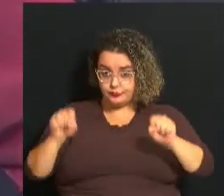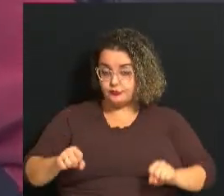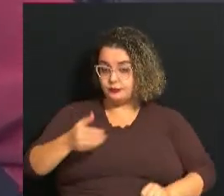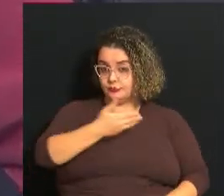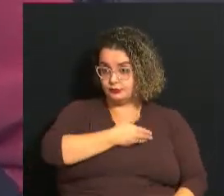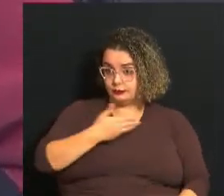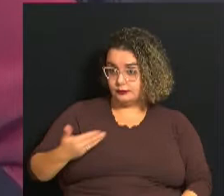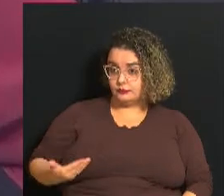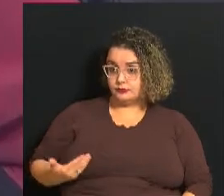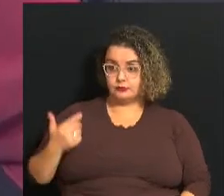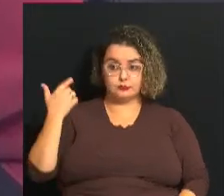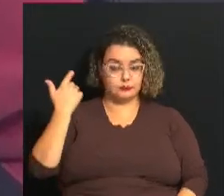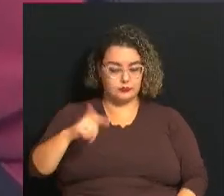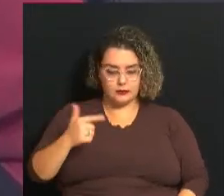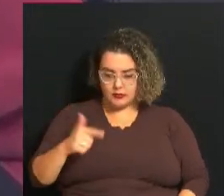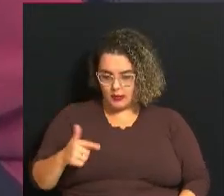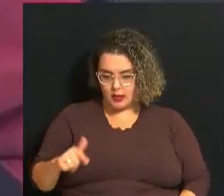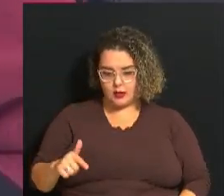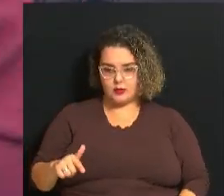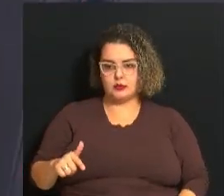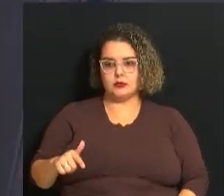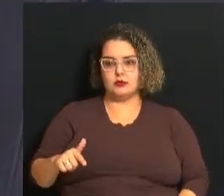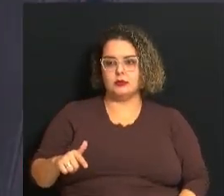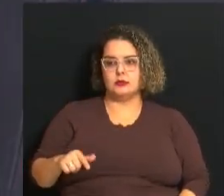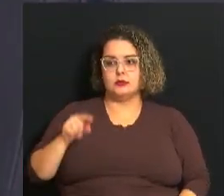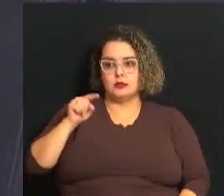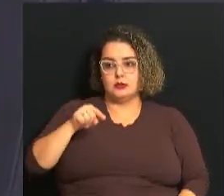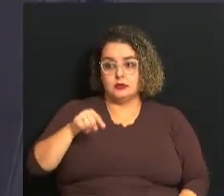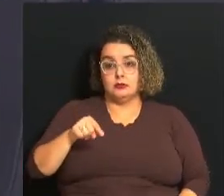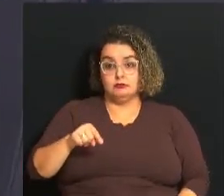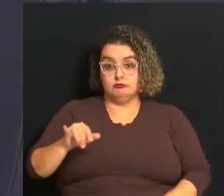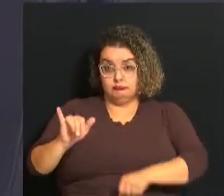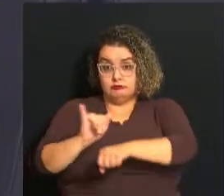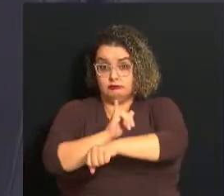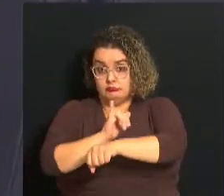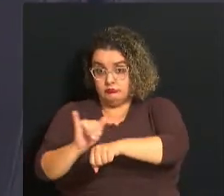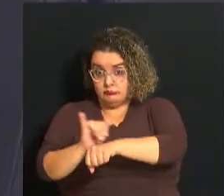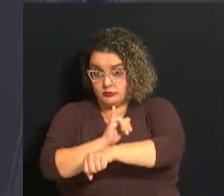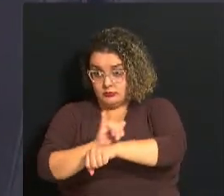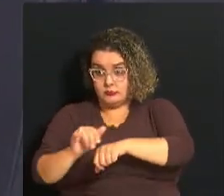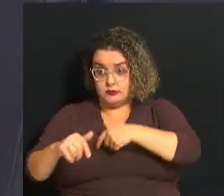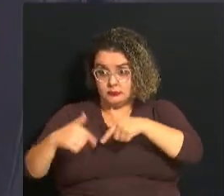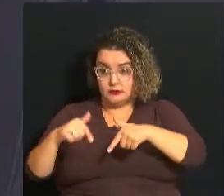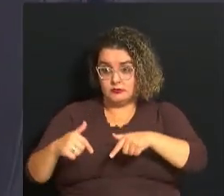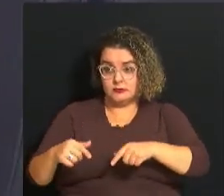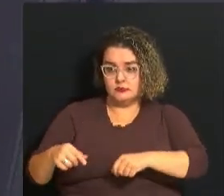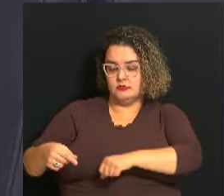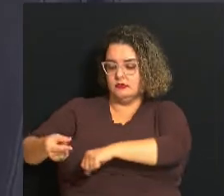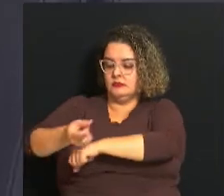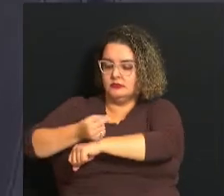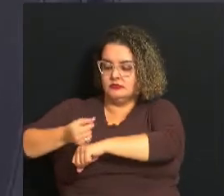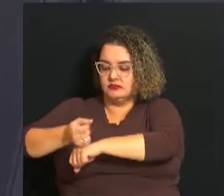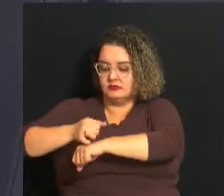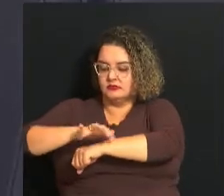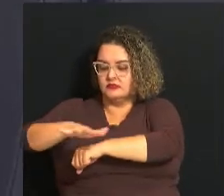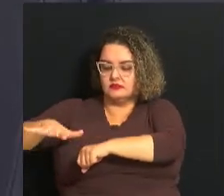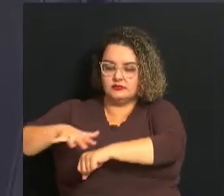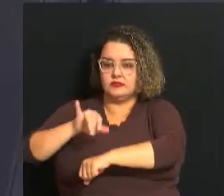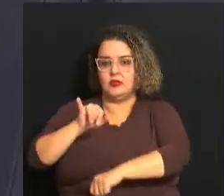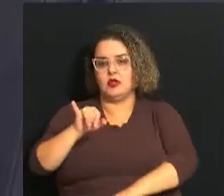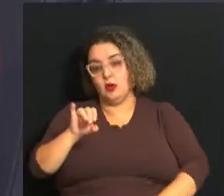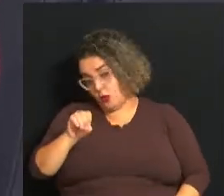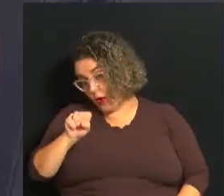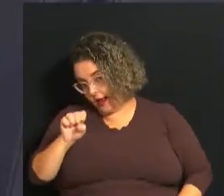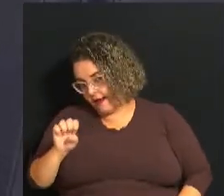Tá certo que não tivesse sobre essa sobre esse mecanismo e sistema de trabalho neoliberal que as o sling Point são muito